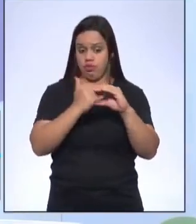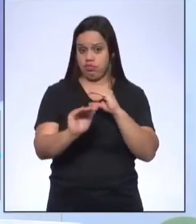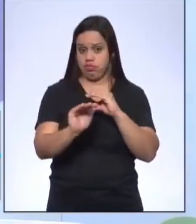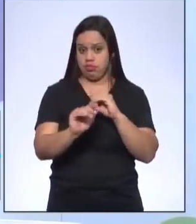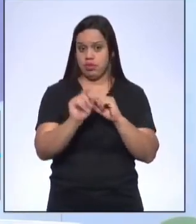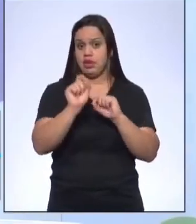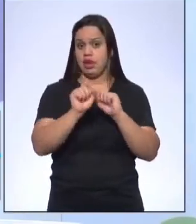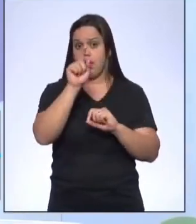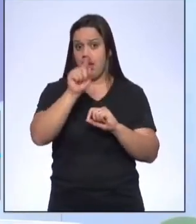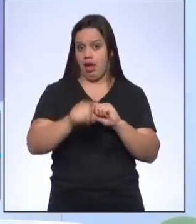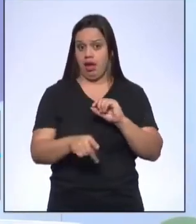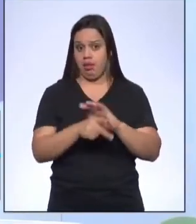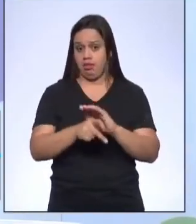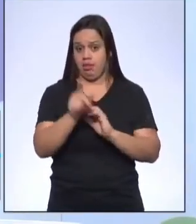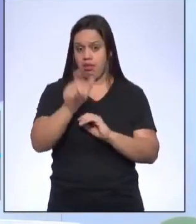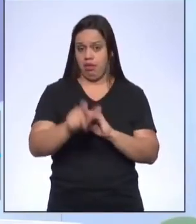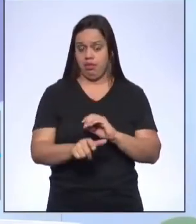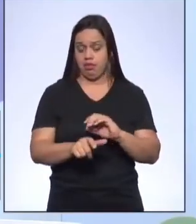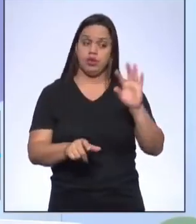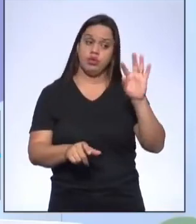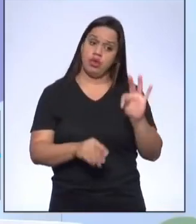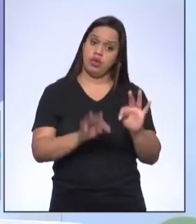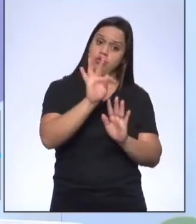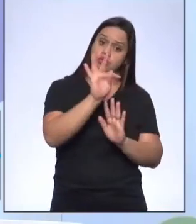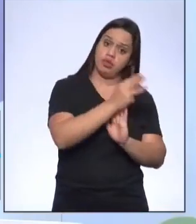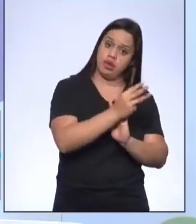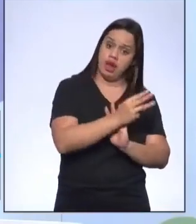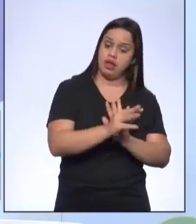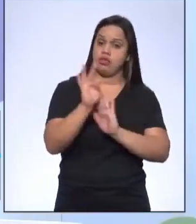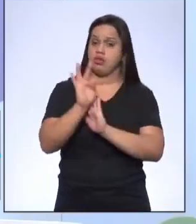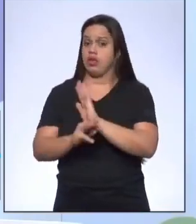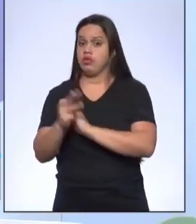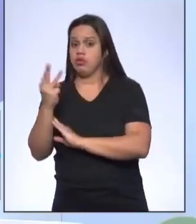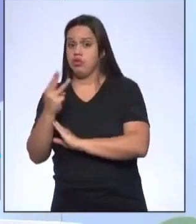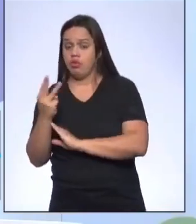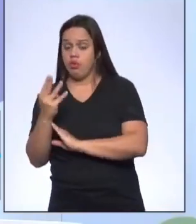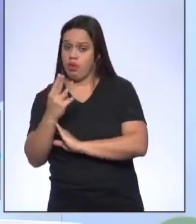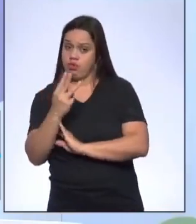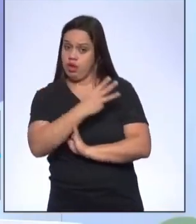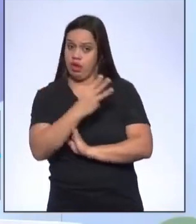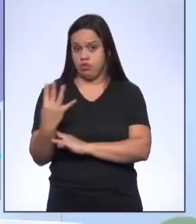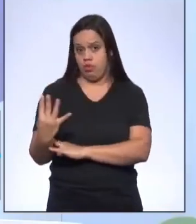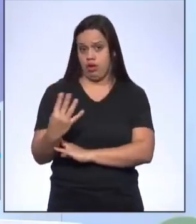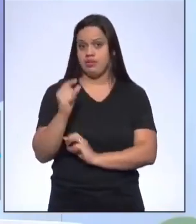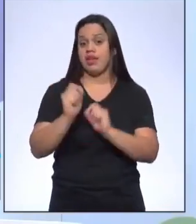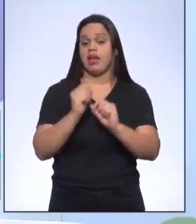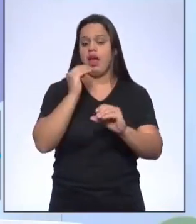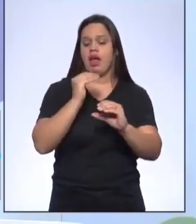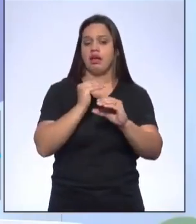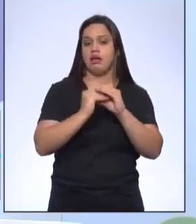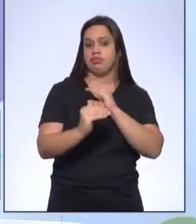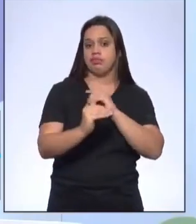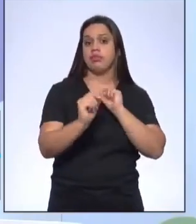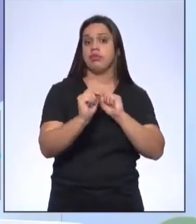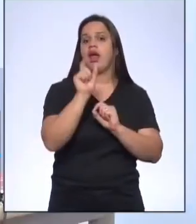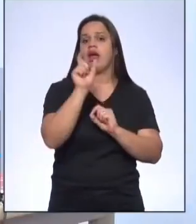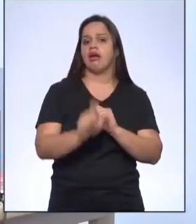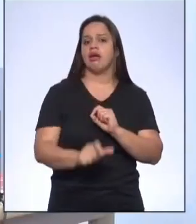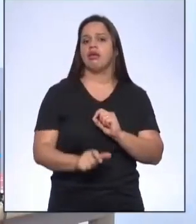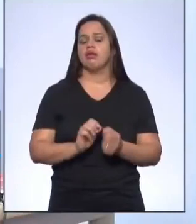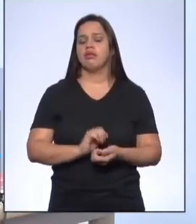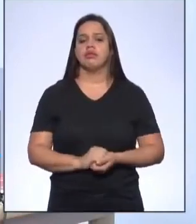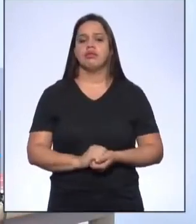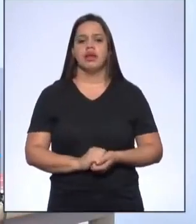é o emissor? E no texto 4? Tá? Quem é o receptor no texto 3 e no texto 4? Mais alguma resposta? Será que tem Bom, aí?